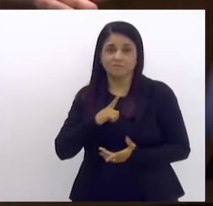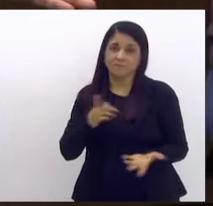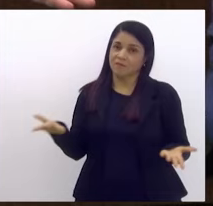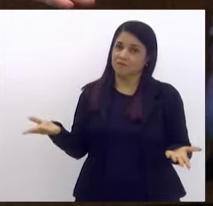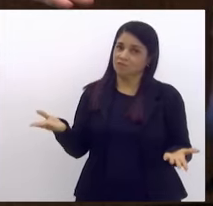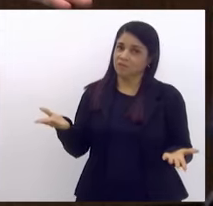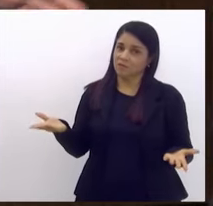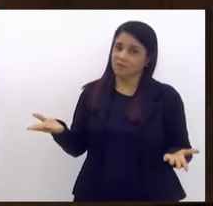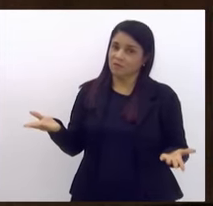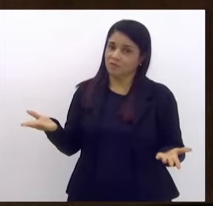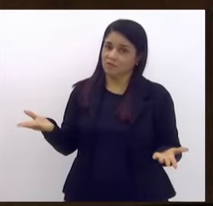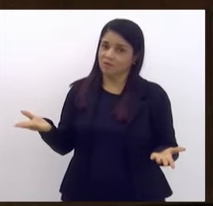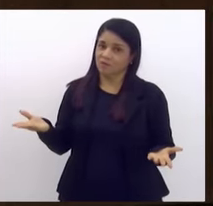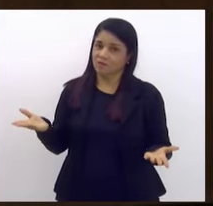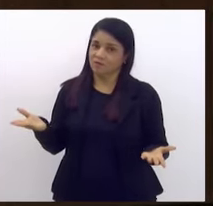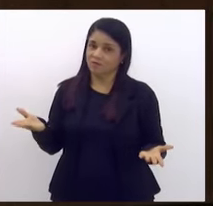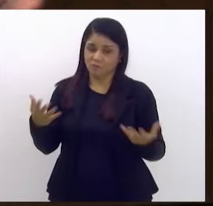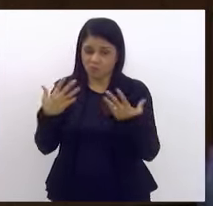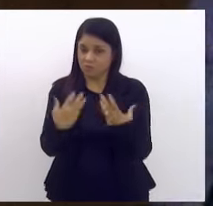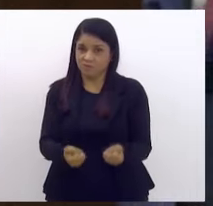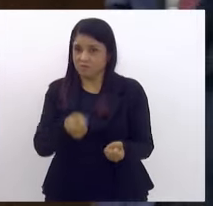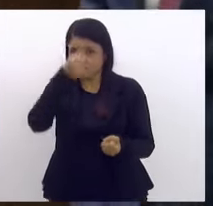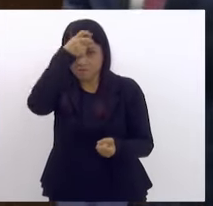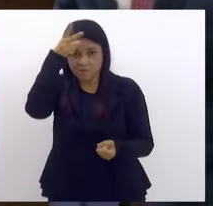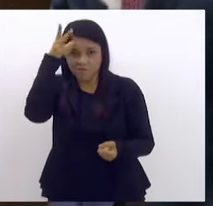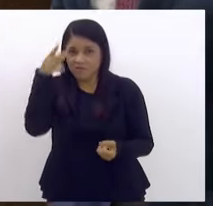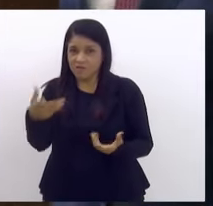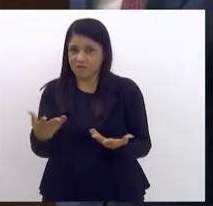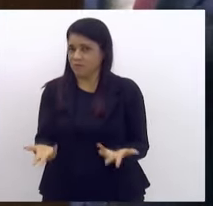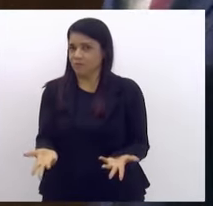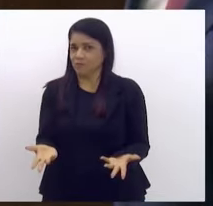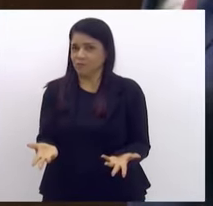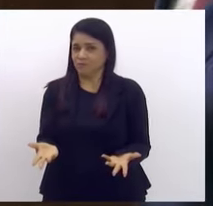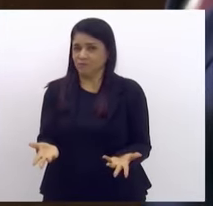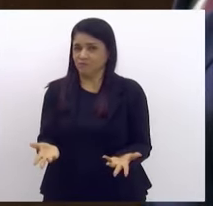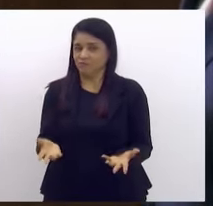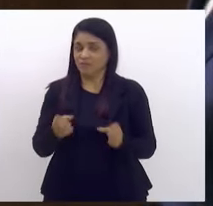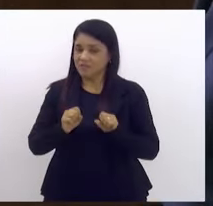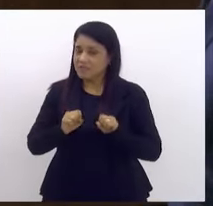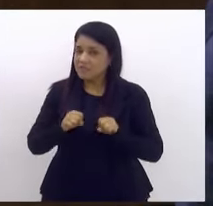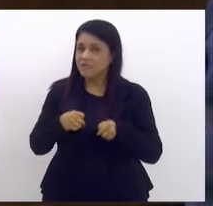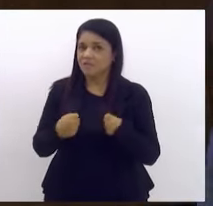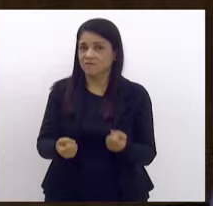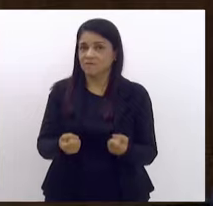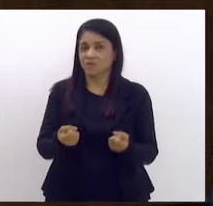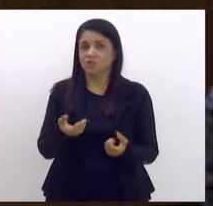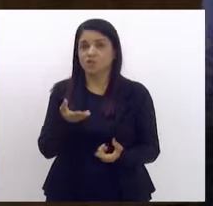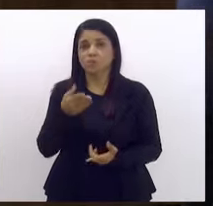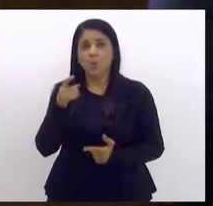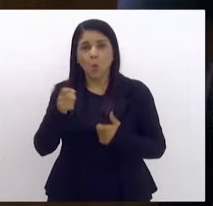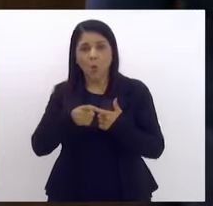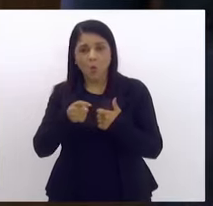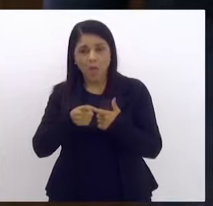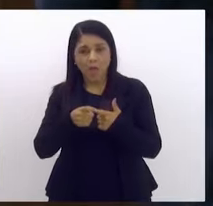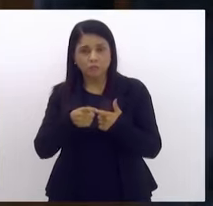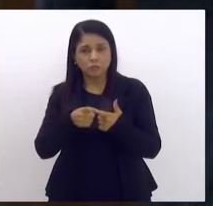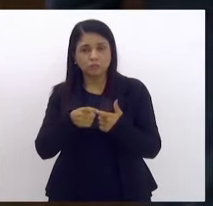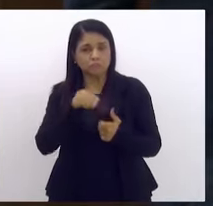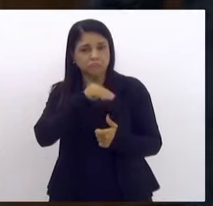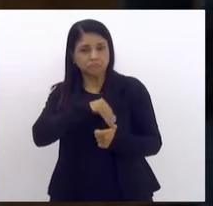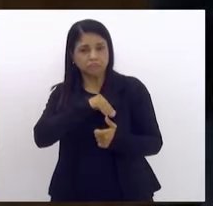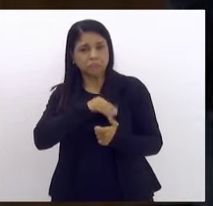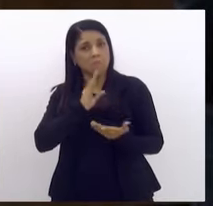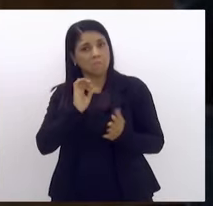porra. Não dá para aceitar como que um prefeito defende o médico que recebe sem trabalhar. Como